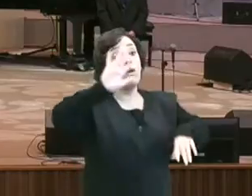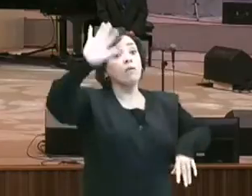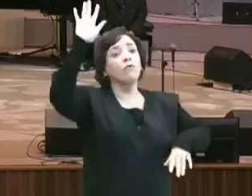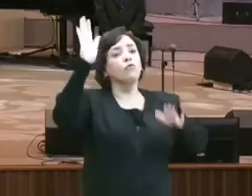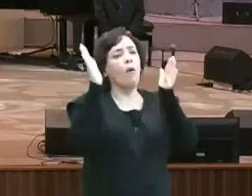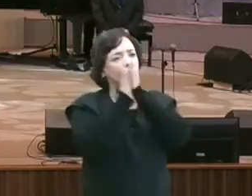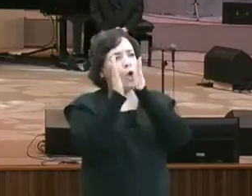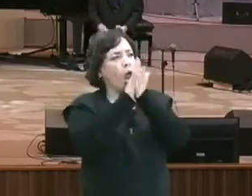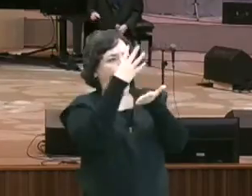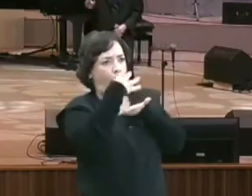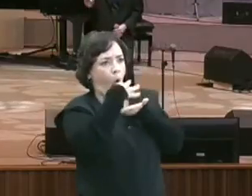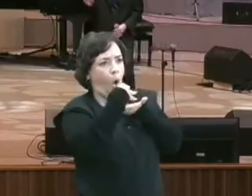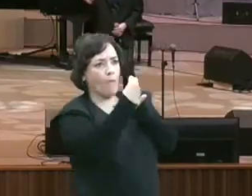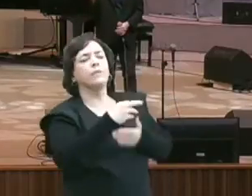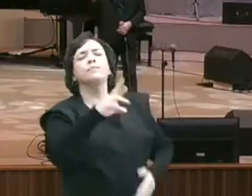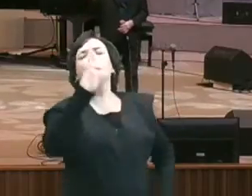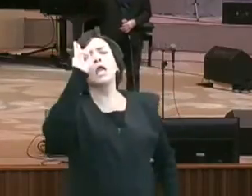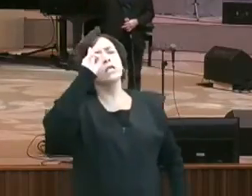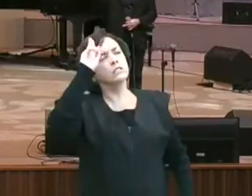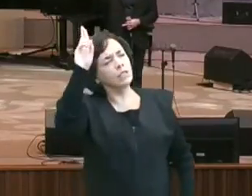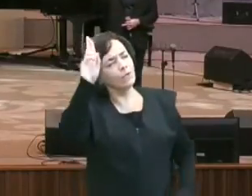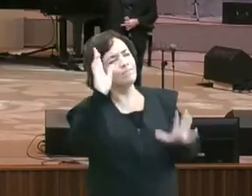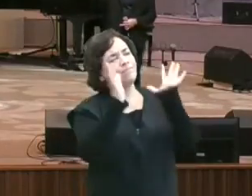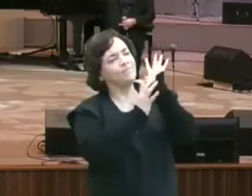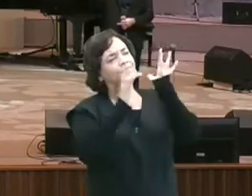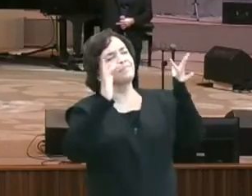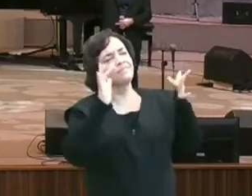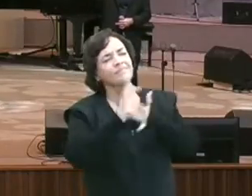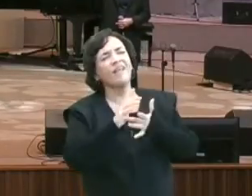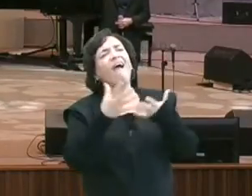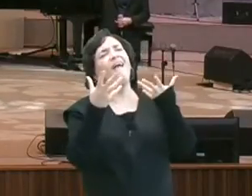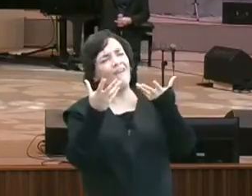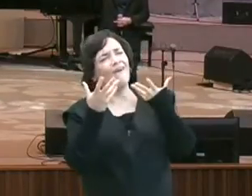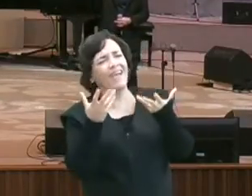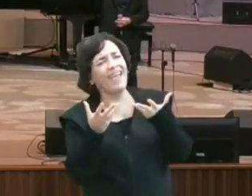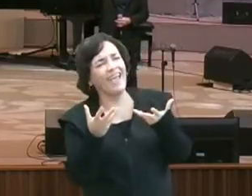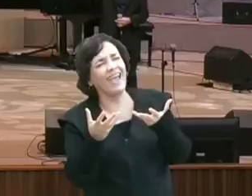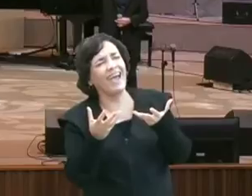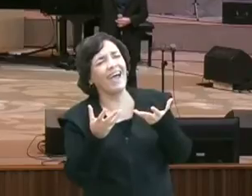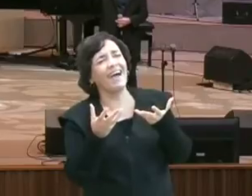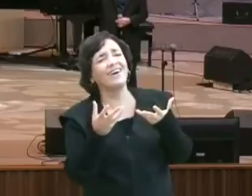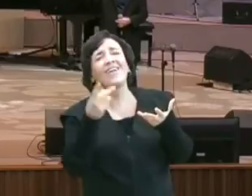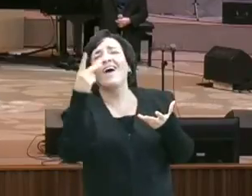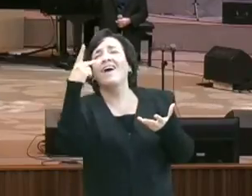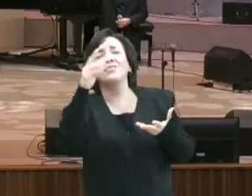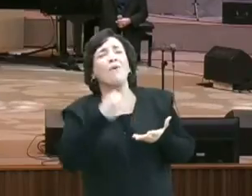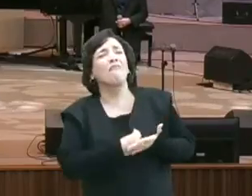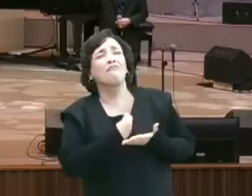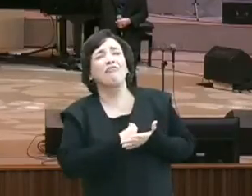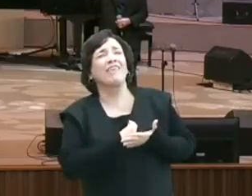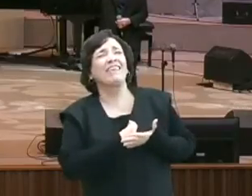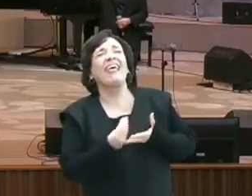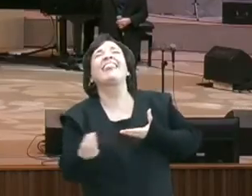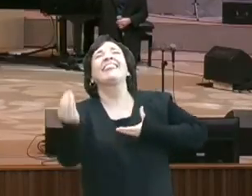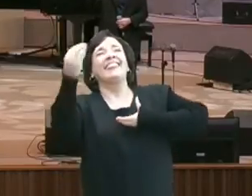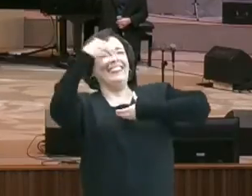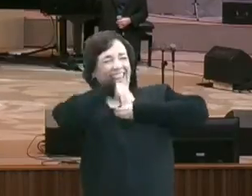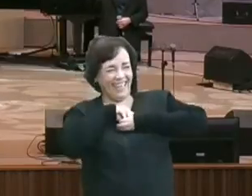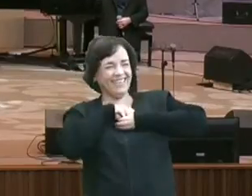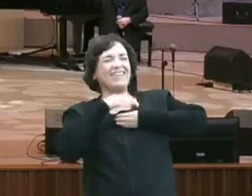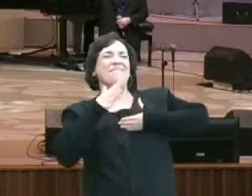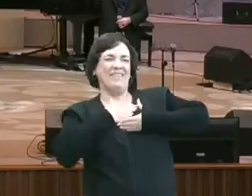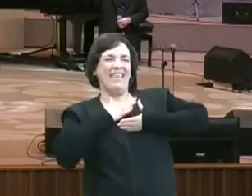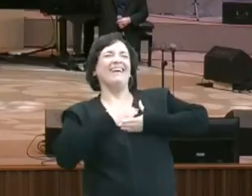olhos e repita assim comigo: Senhor Jesus, eu quero a tua vida na minha